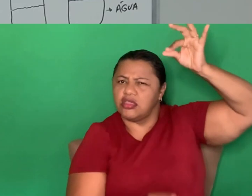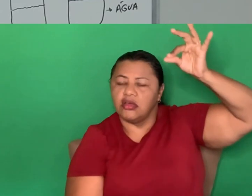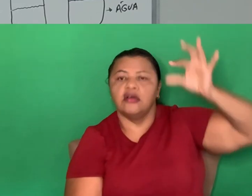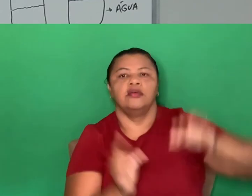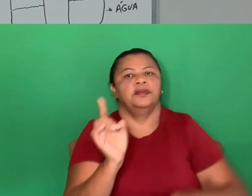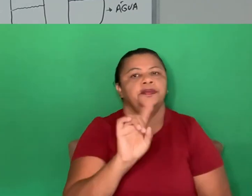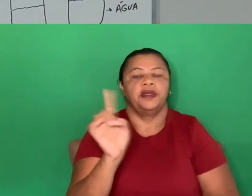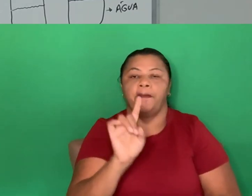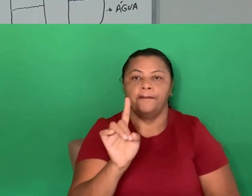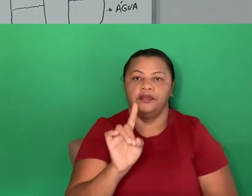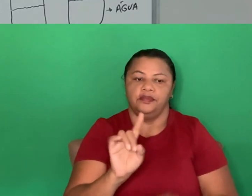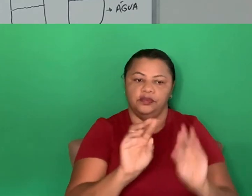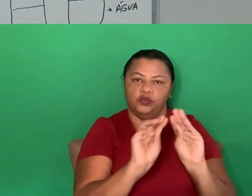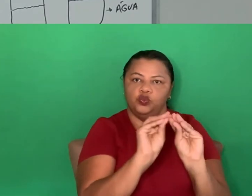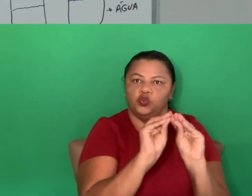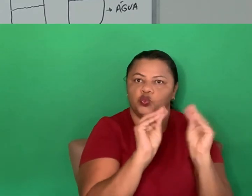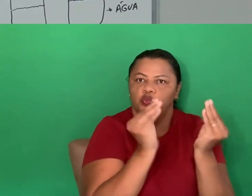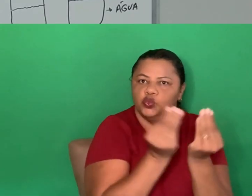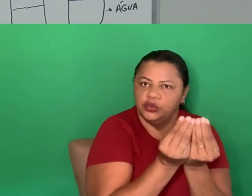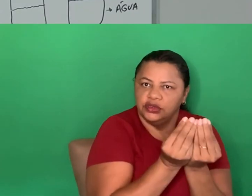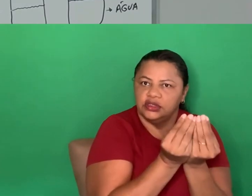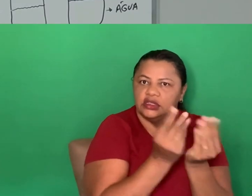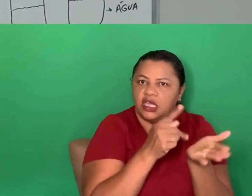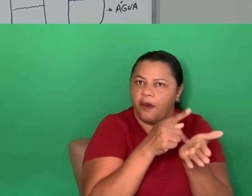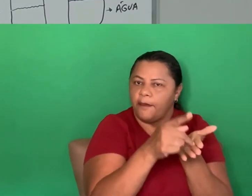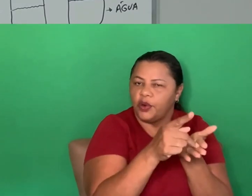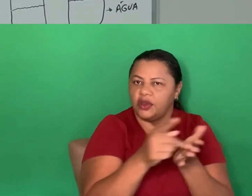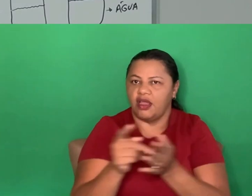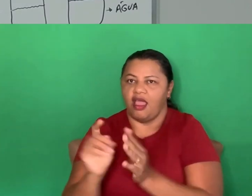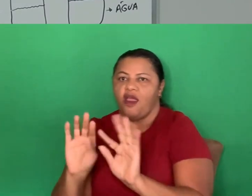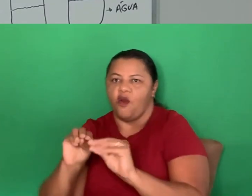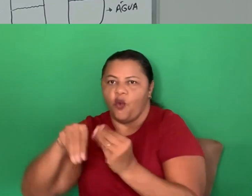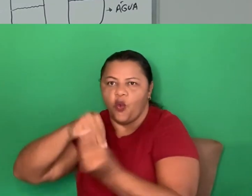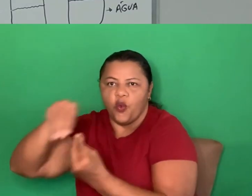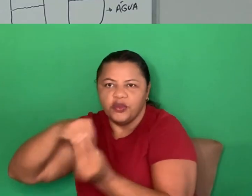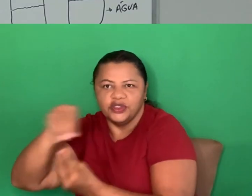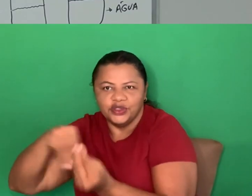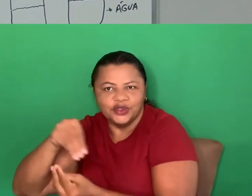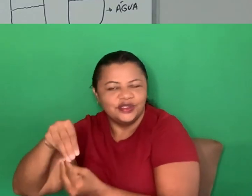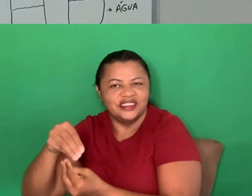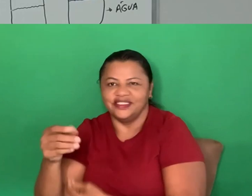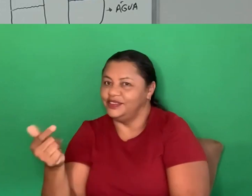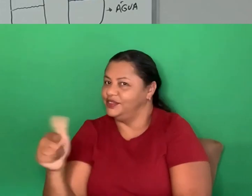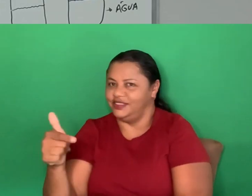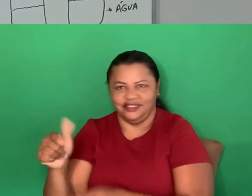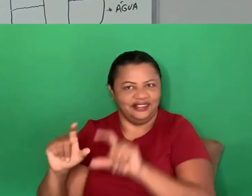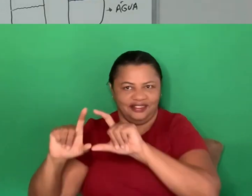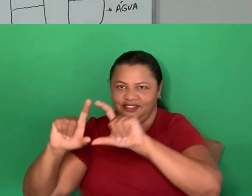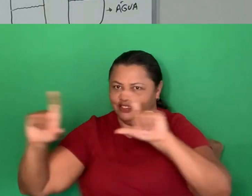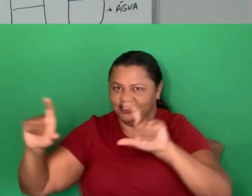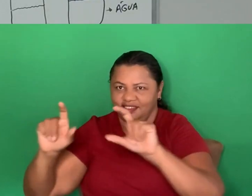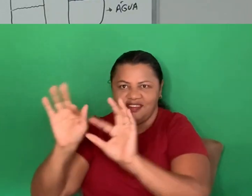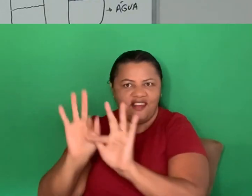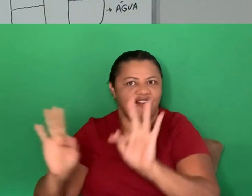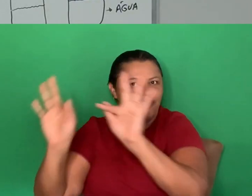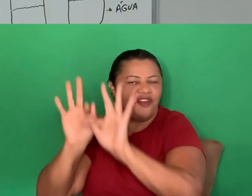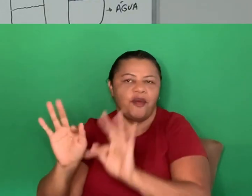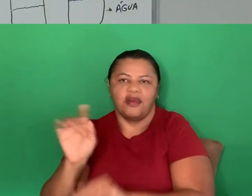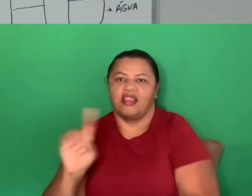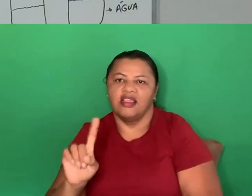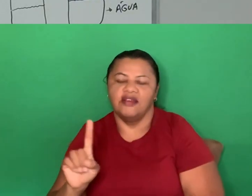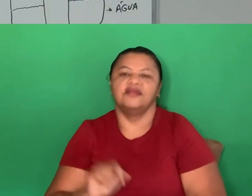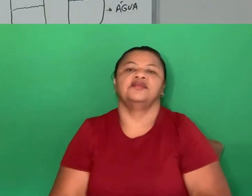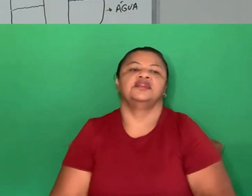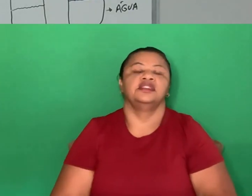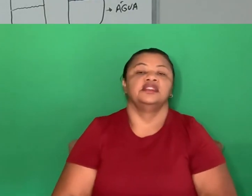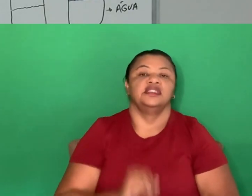pressão normal. E isso se for água pura. Nós estamos falando aqui da substância pura, água. A densidade é 1